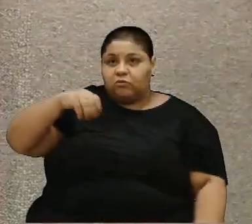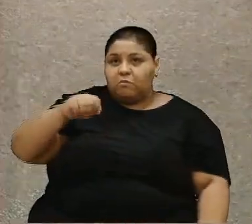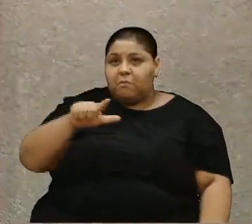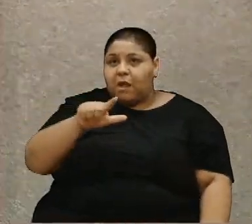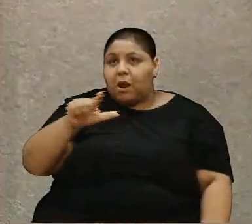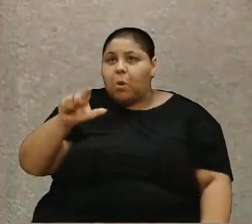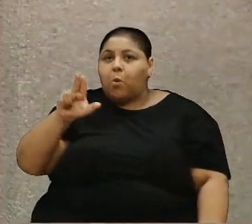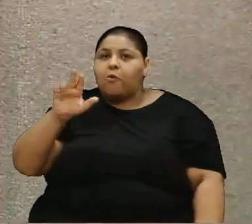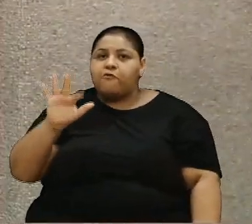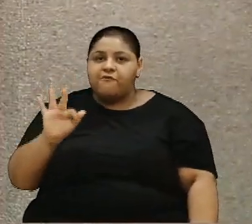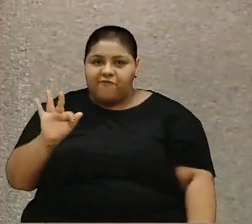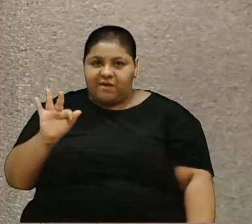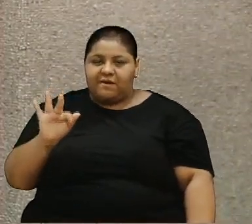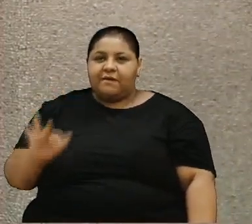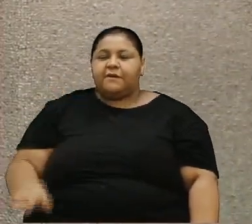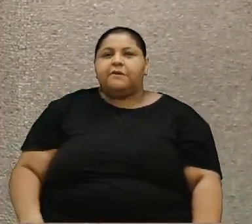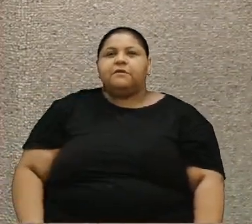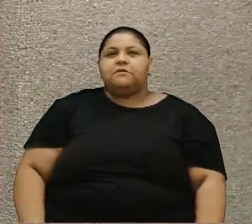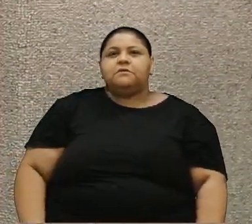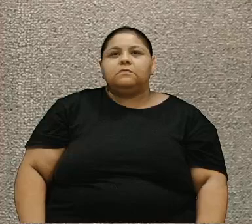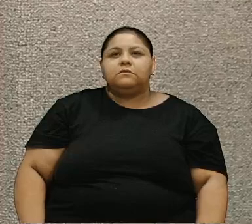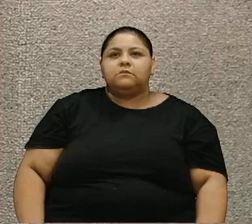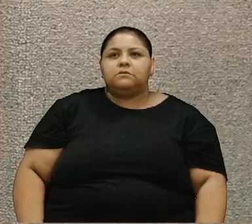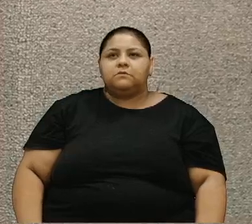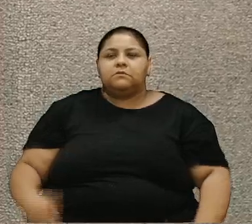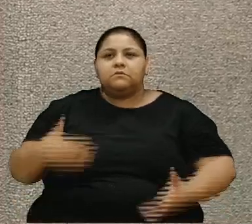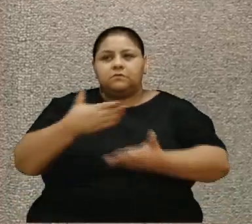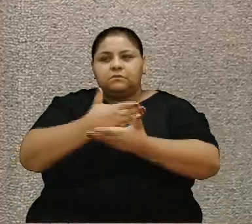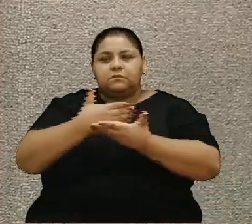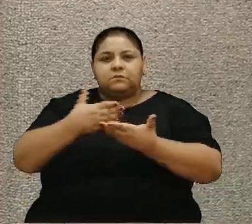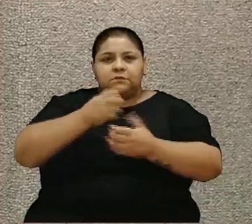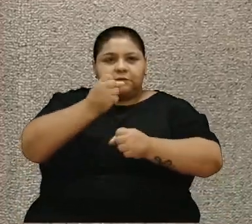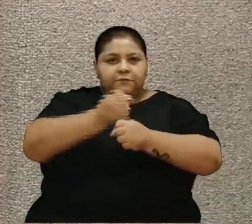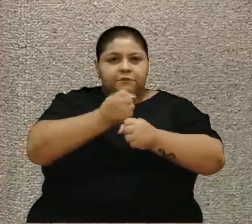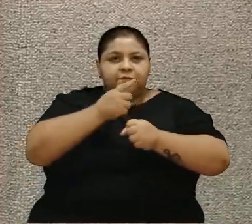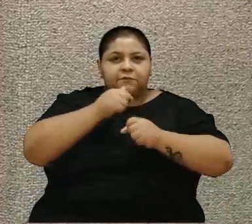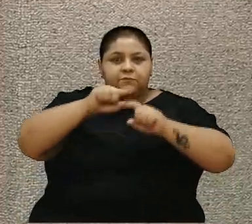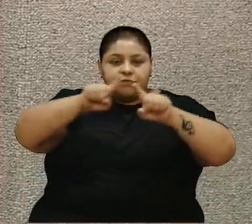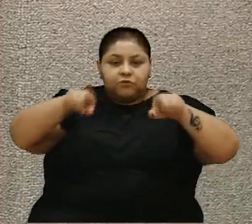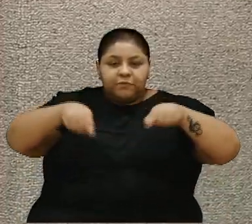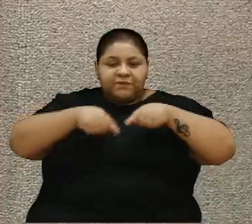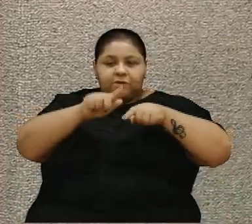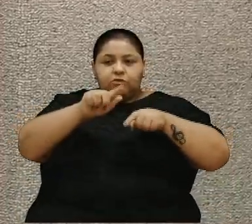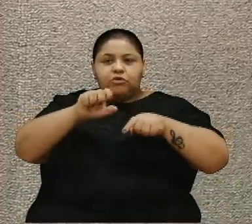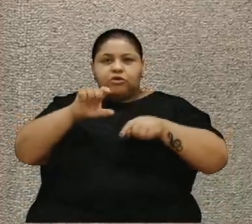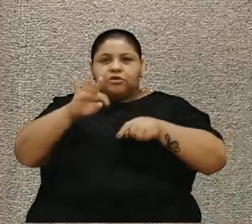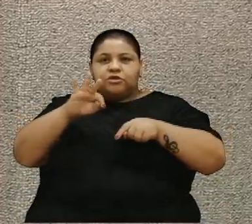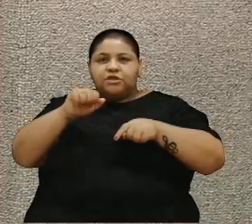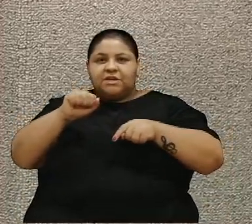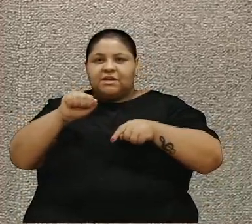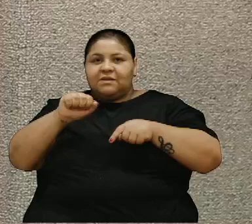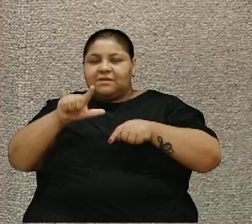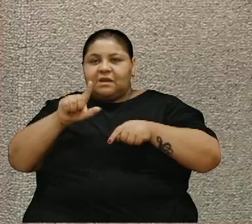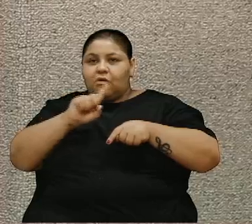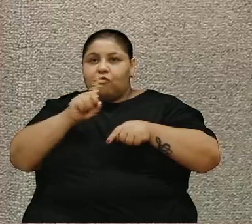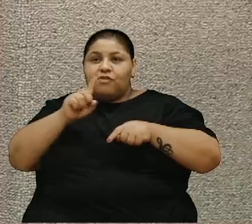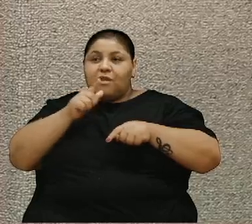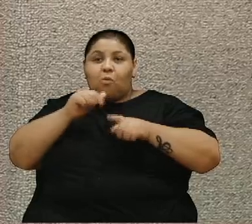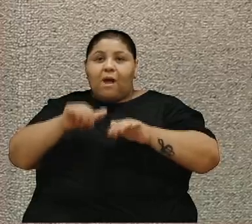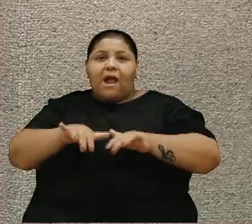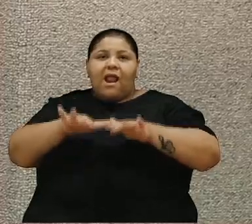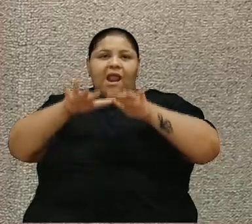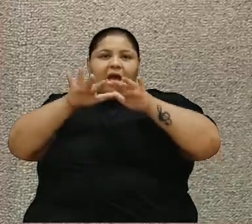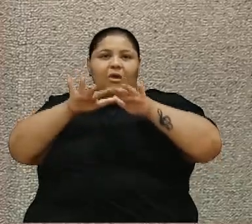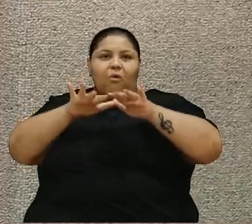Paulo. E a partir da construção do piscinão da Getal, nunca mais alagou a região de São José,